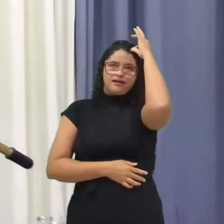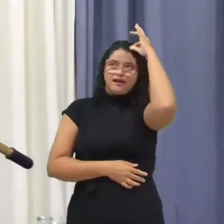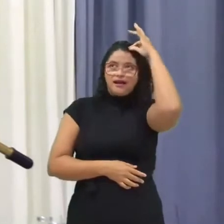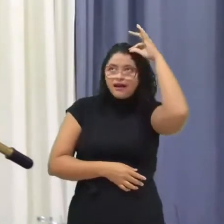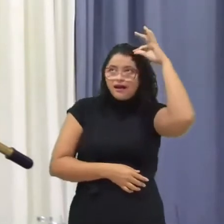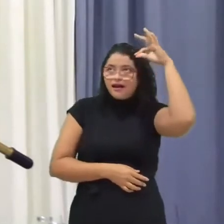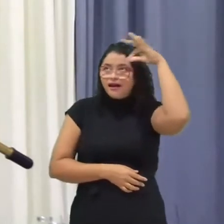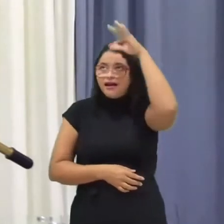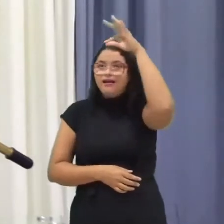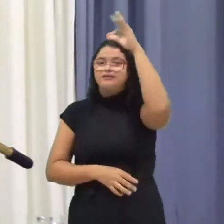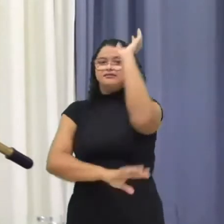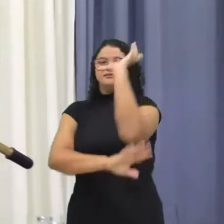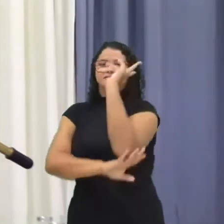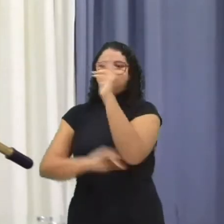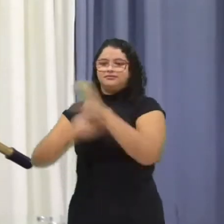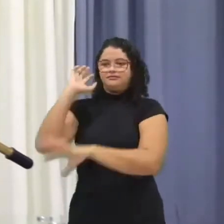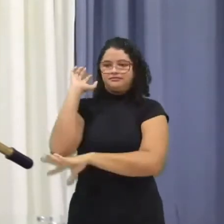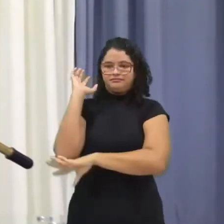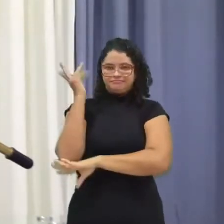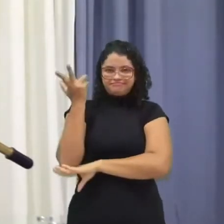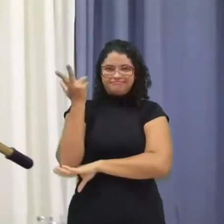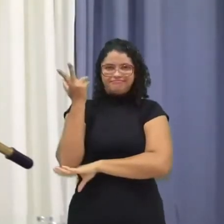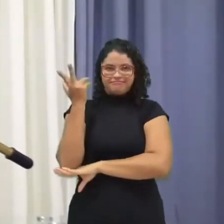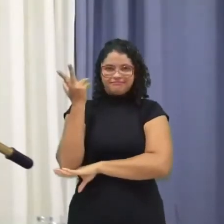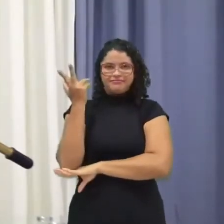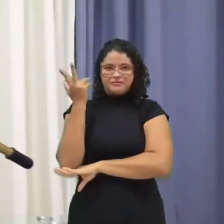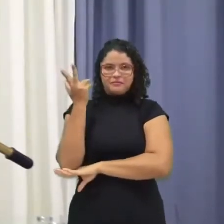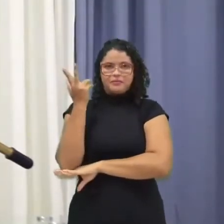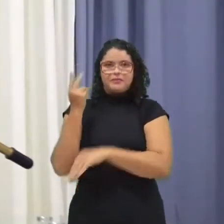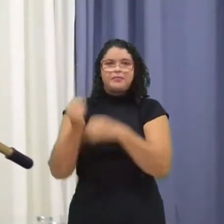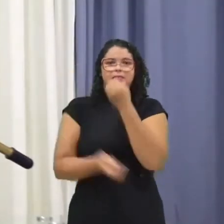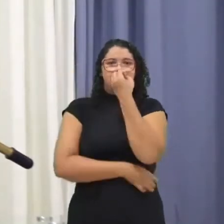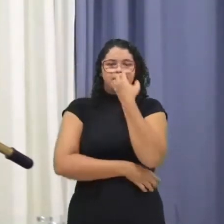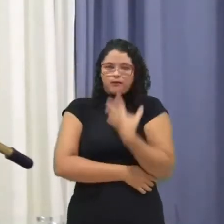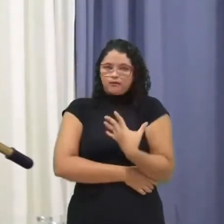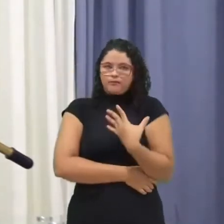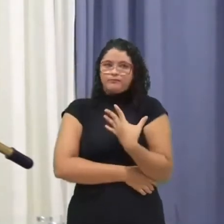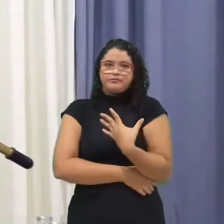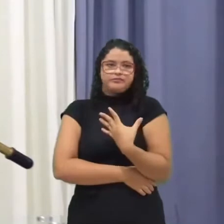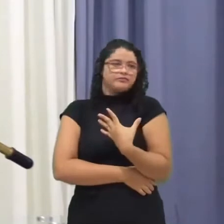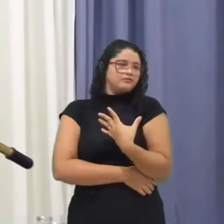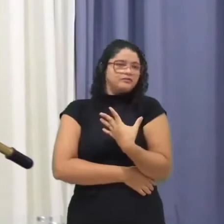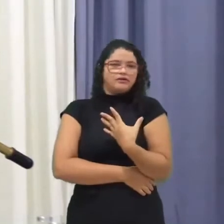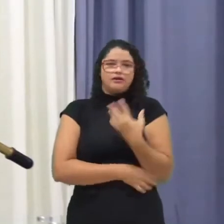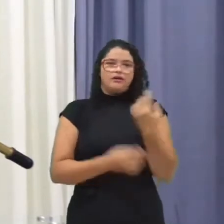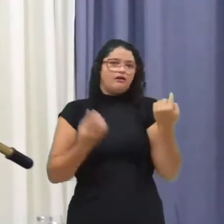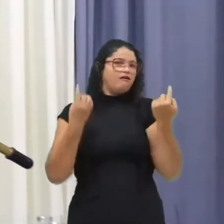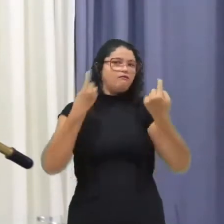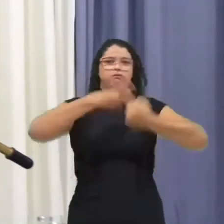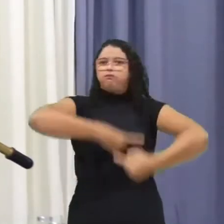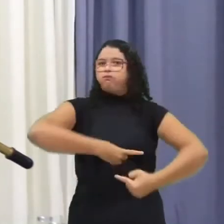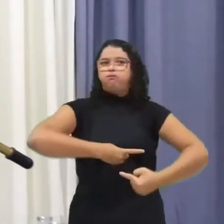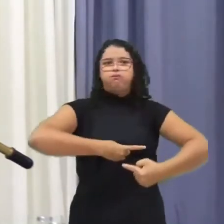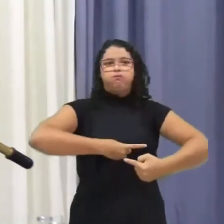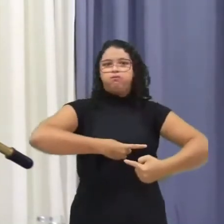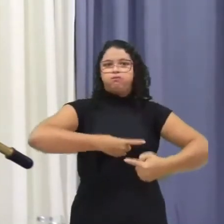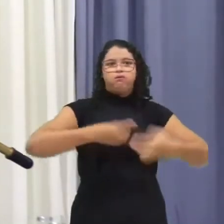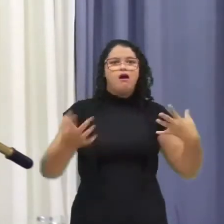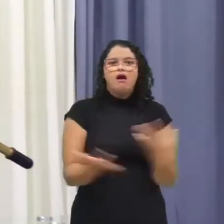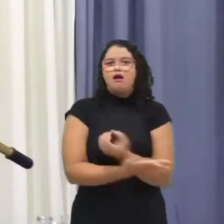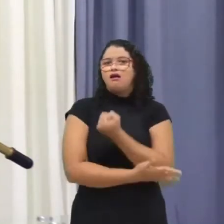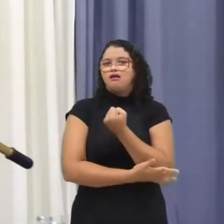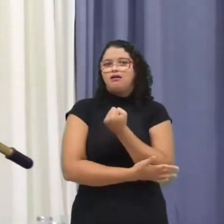no paraíso. Louvado seja Deus. Não há aí nenhuma controvérsia quanto ao